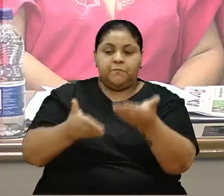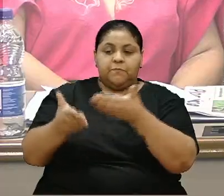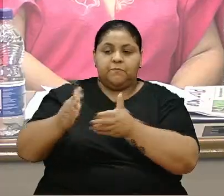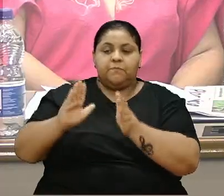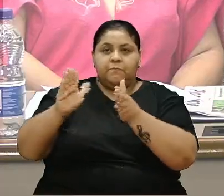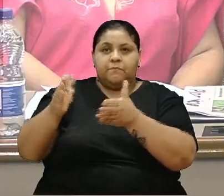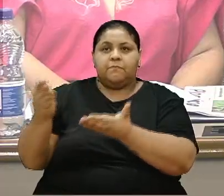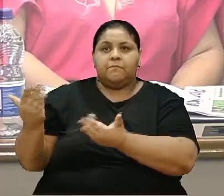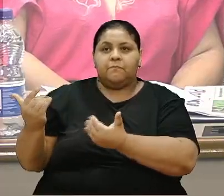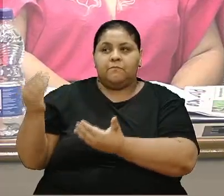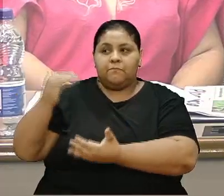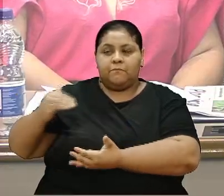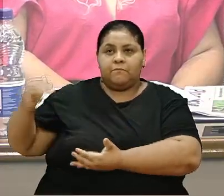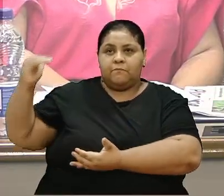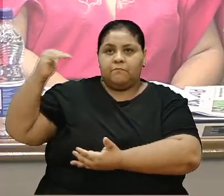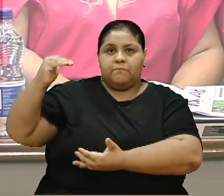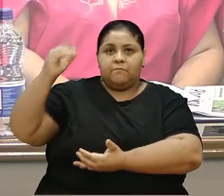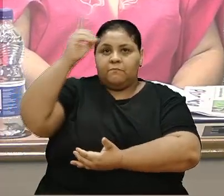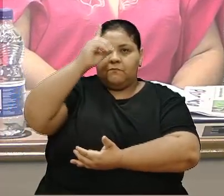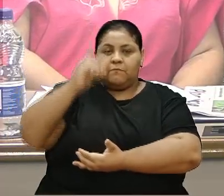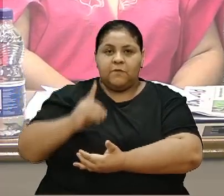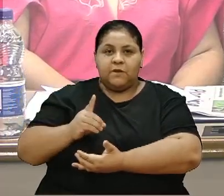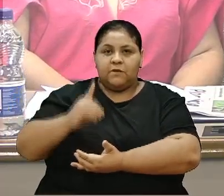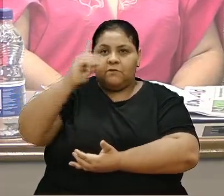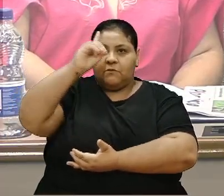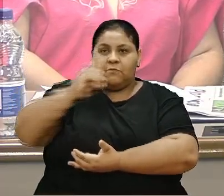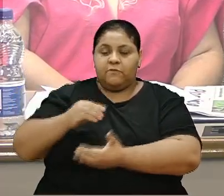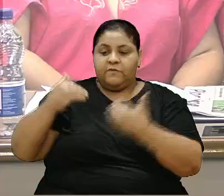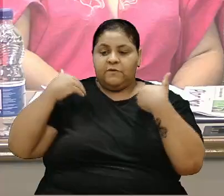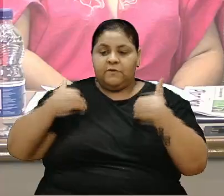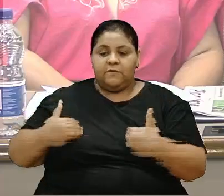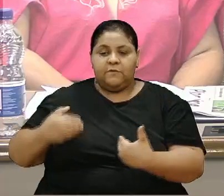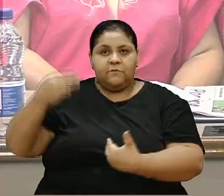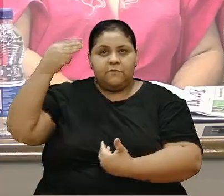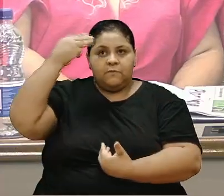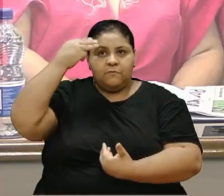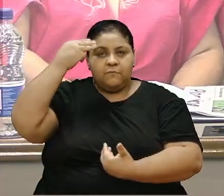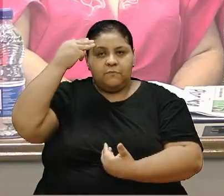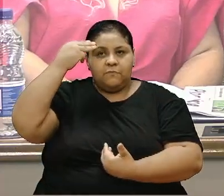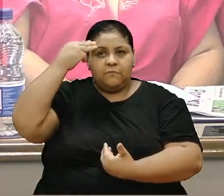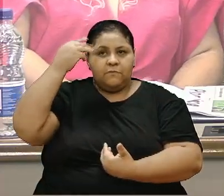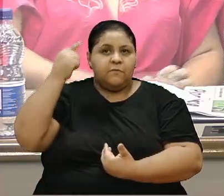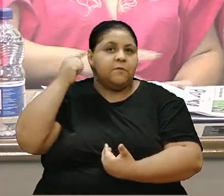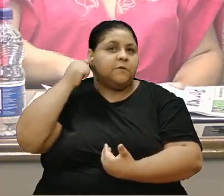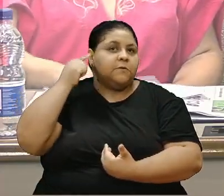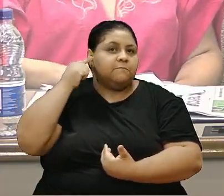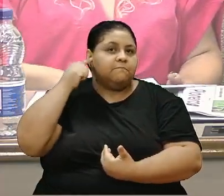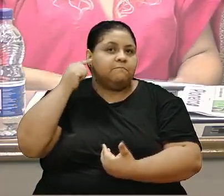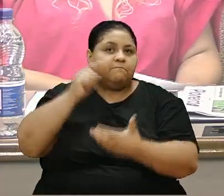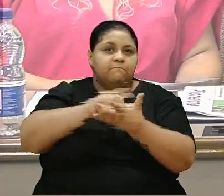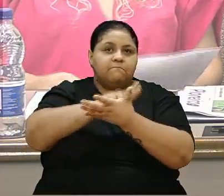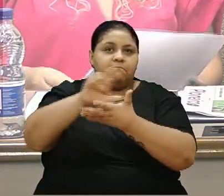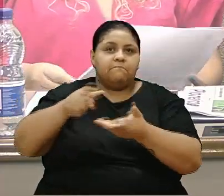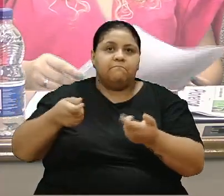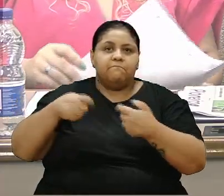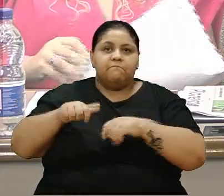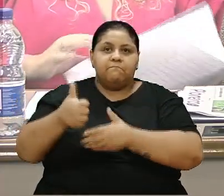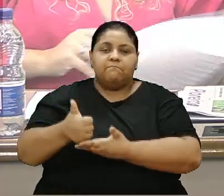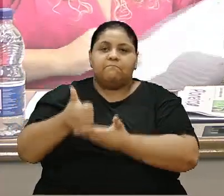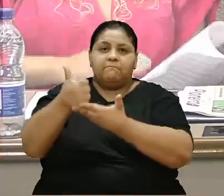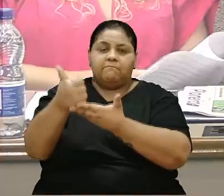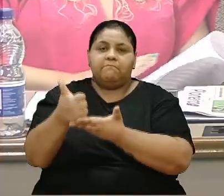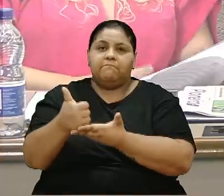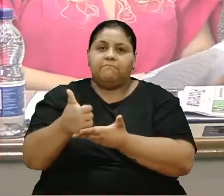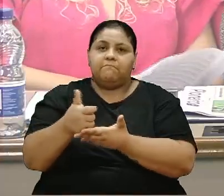a jovens e adultos com deficiência física, intelectual, auditiva, visual ou múltipla, que necessitam de apoio para